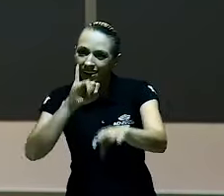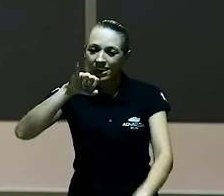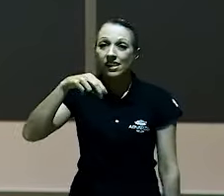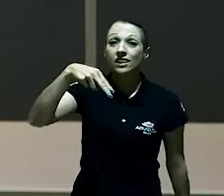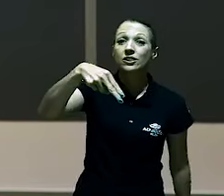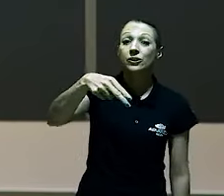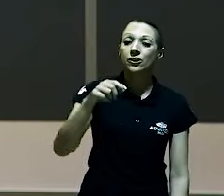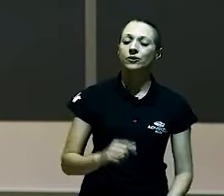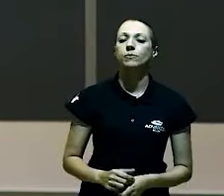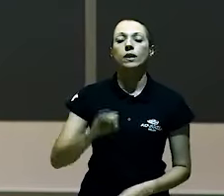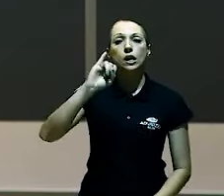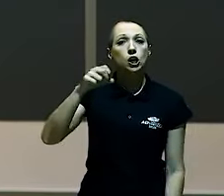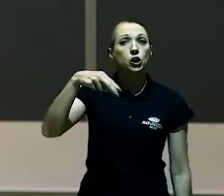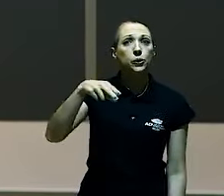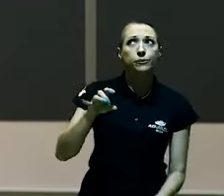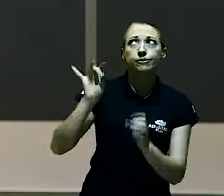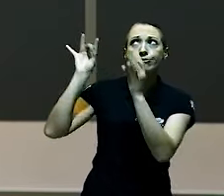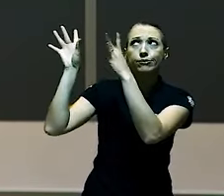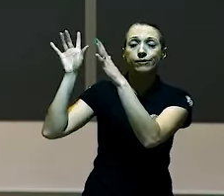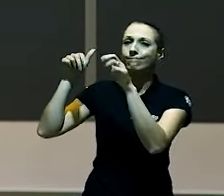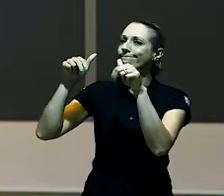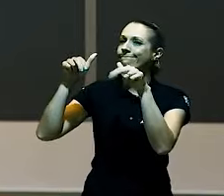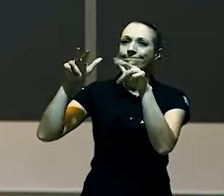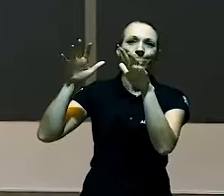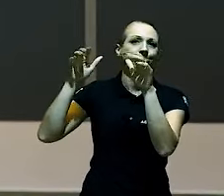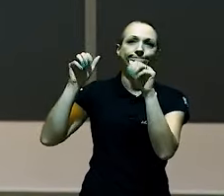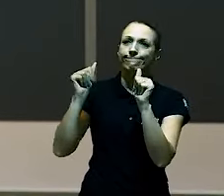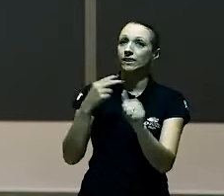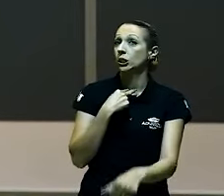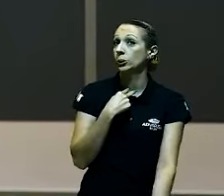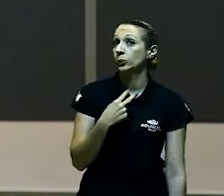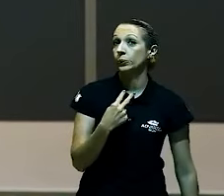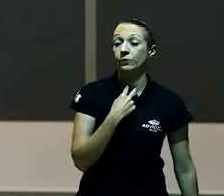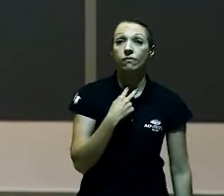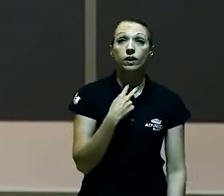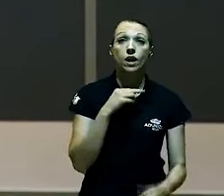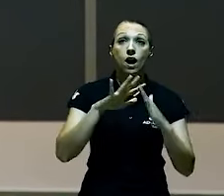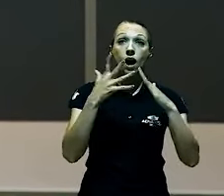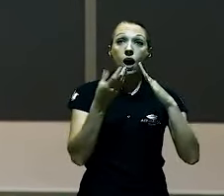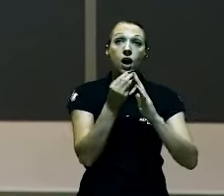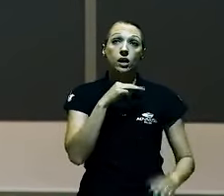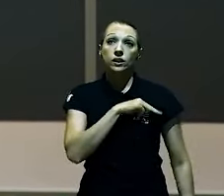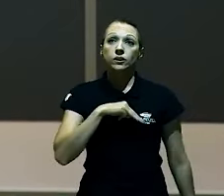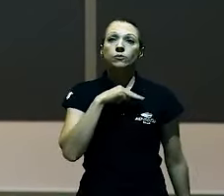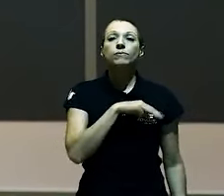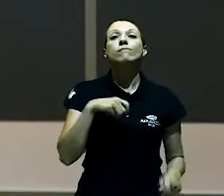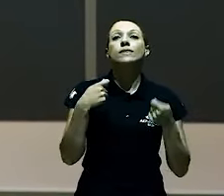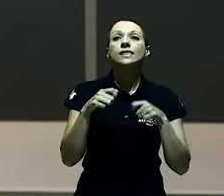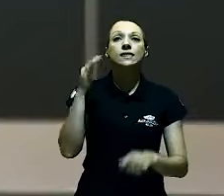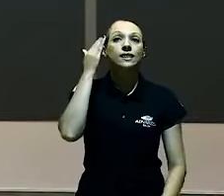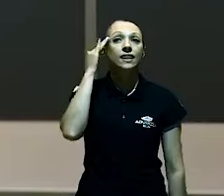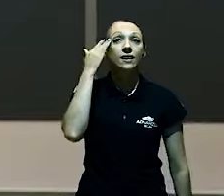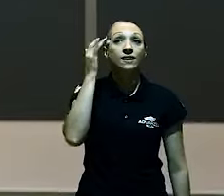existisse e não entendesse a sua misericórdia, como Deus jamais permitirá que uma igreja missionária exista sem entender e concordar com a sua misericórdia.